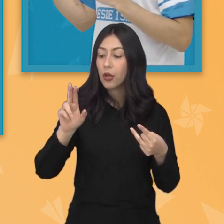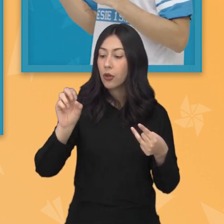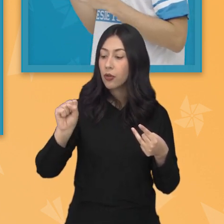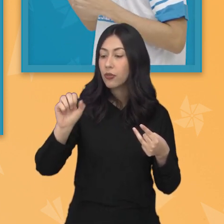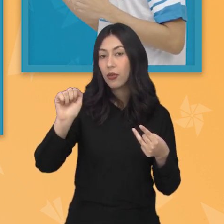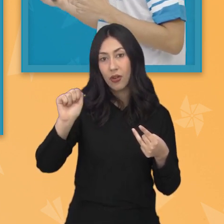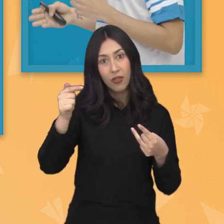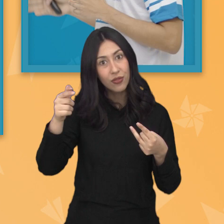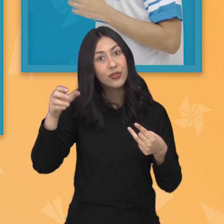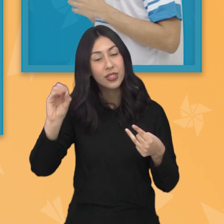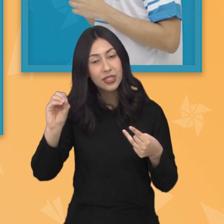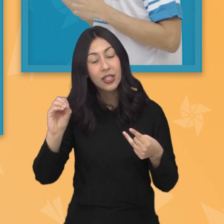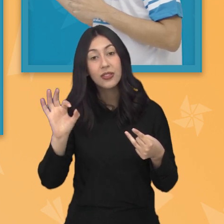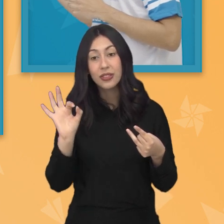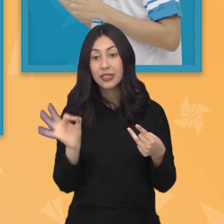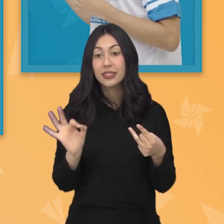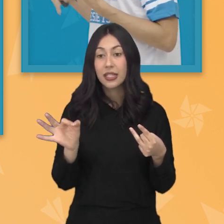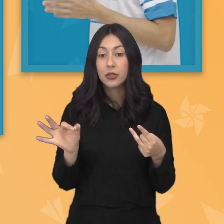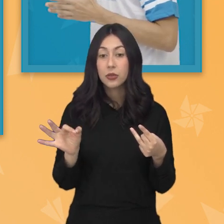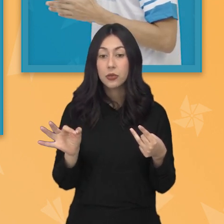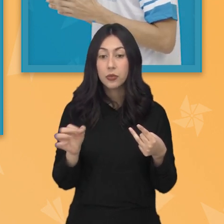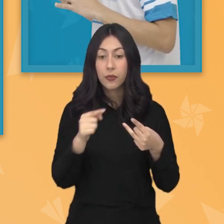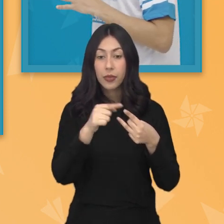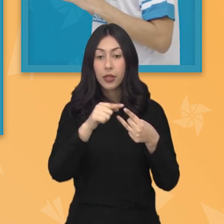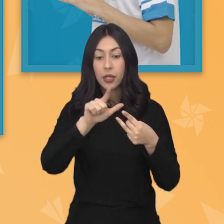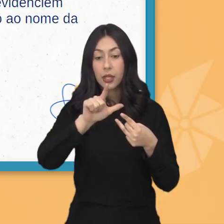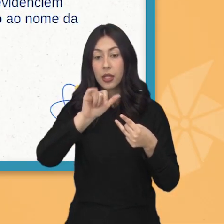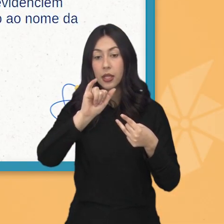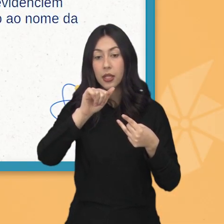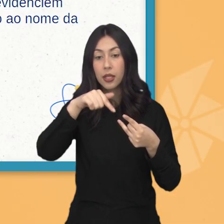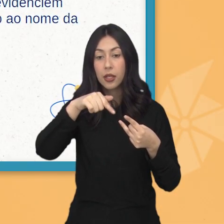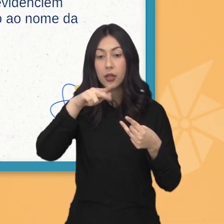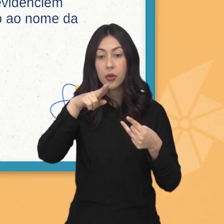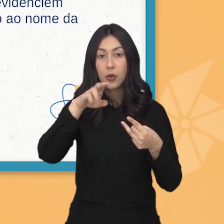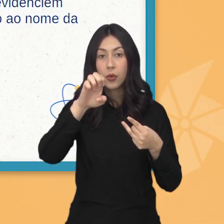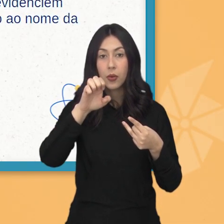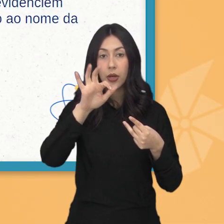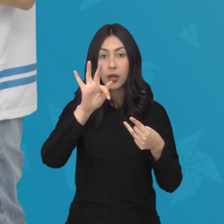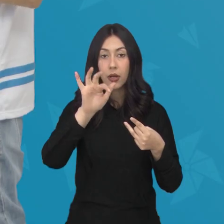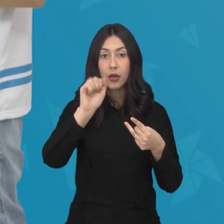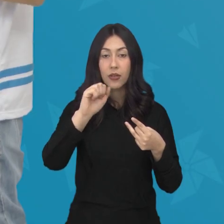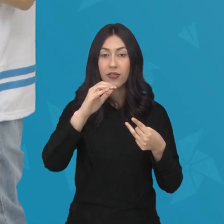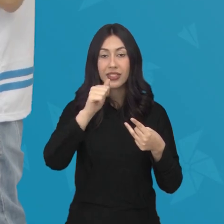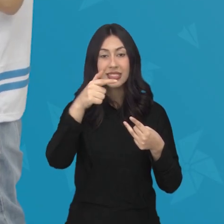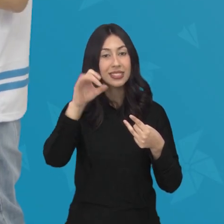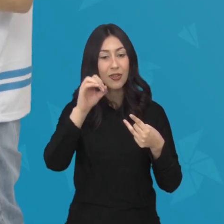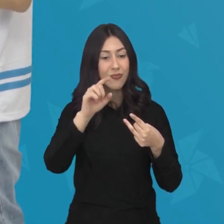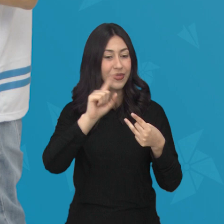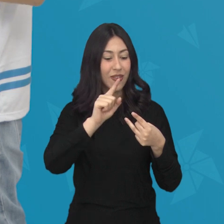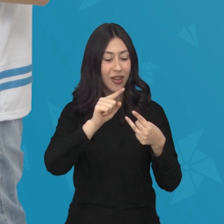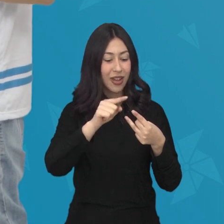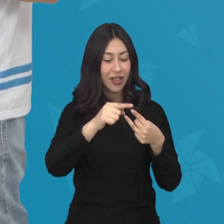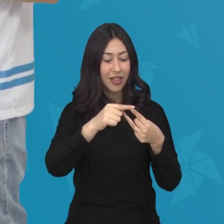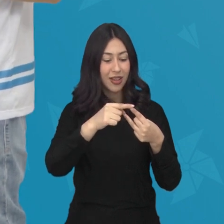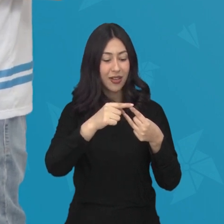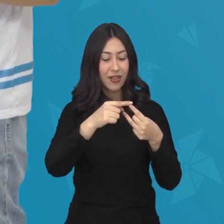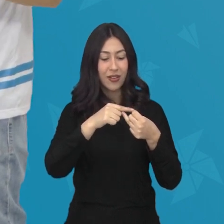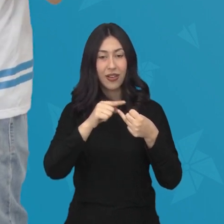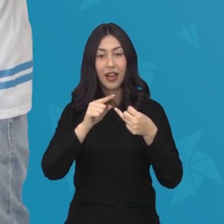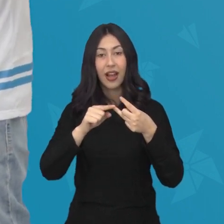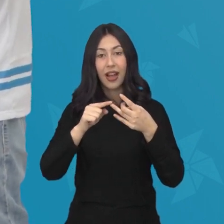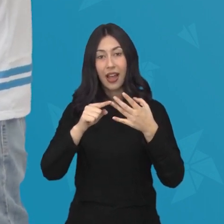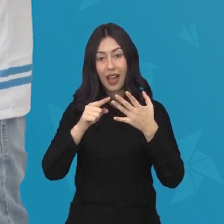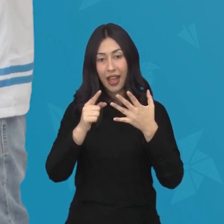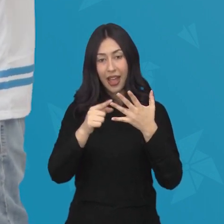sólido para um líquido, você quer fundir ele. Aqui fala liquefação. Então não, né? Então a gente fica com a alternativa D. 1.